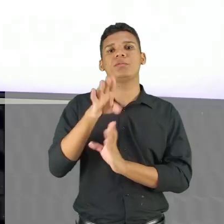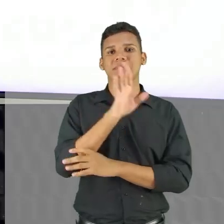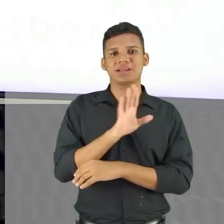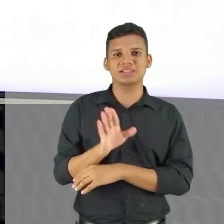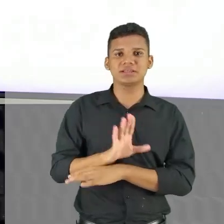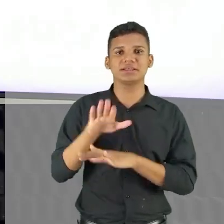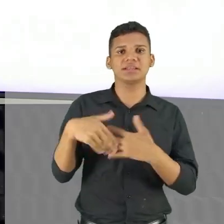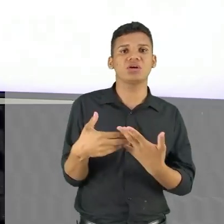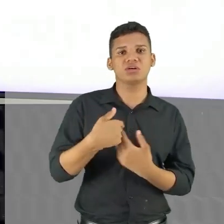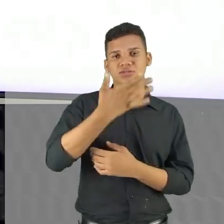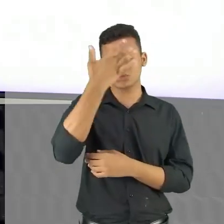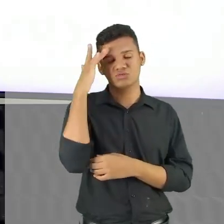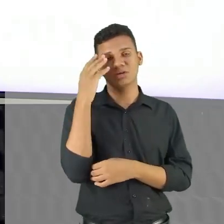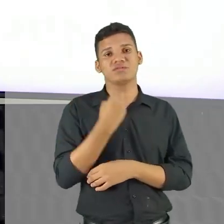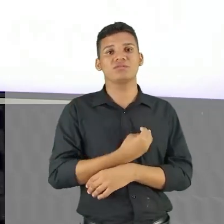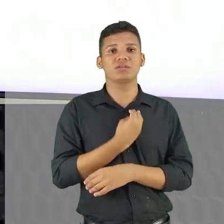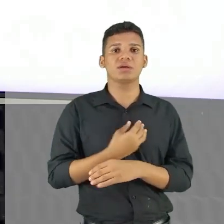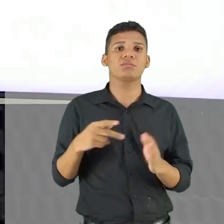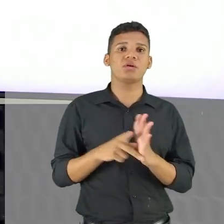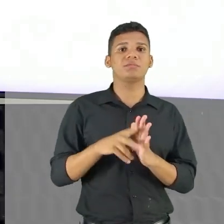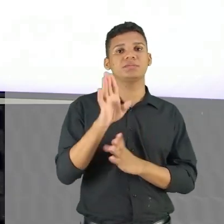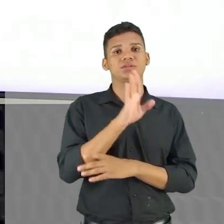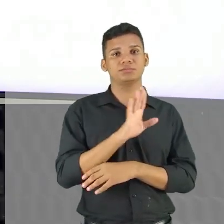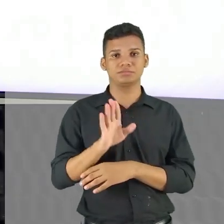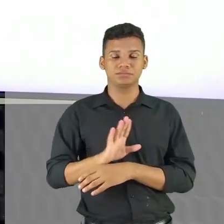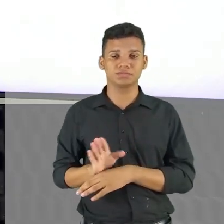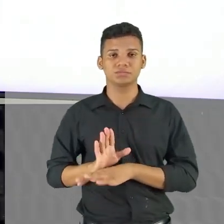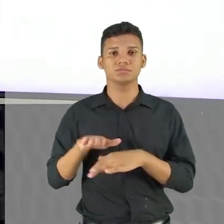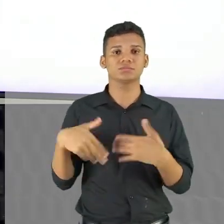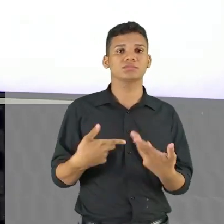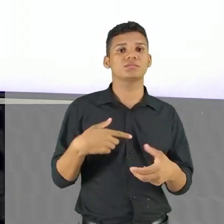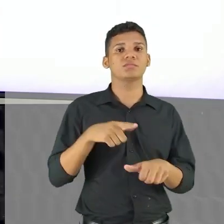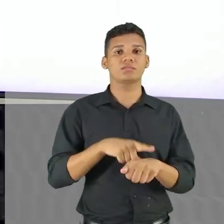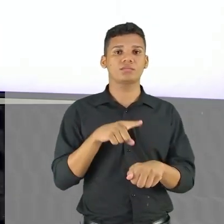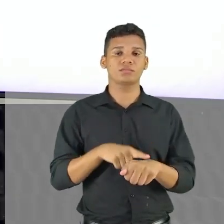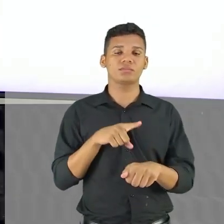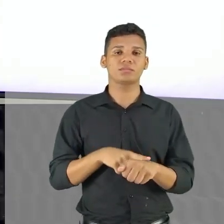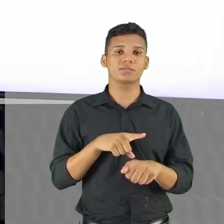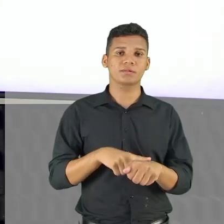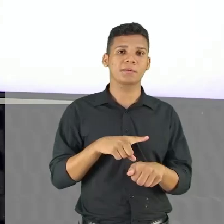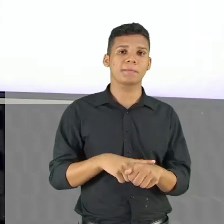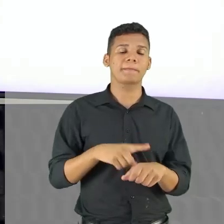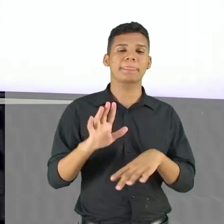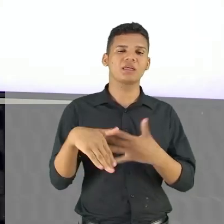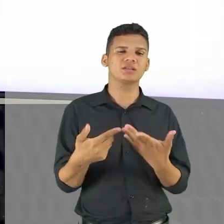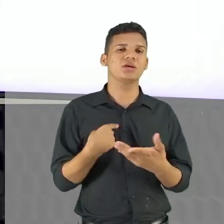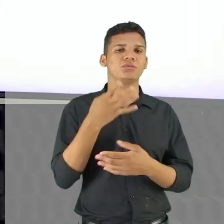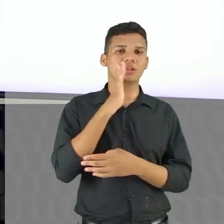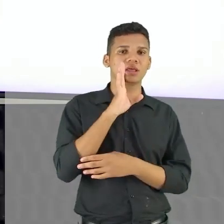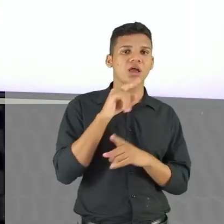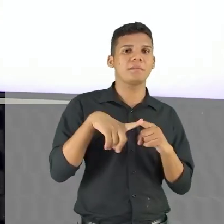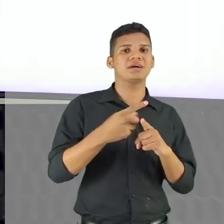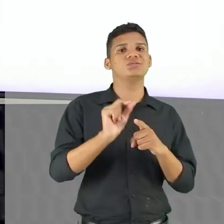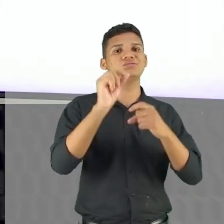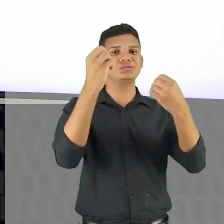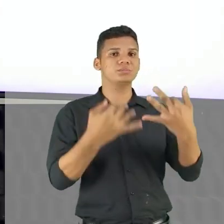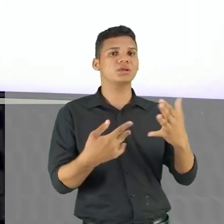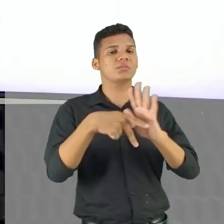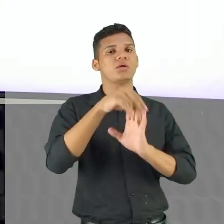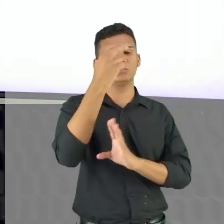né? Das pessoas que viviam no Brasil naquele determinado momento. O fato legal evidenciado no